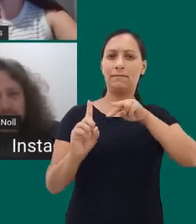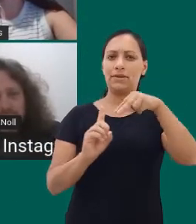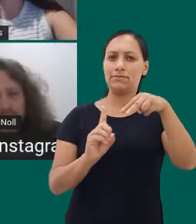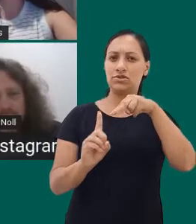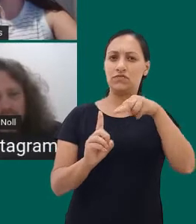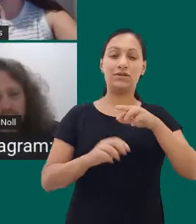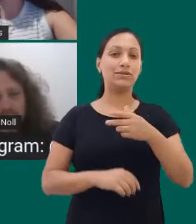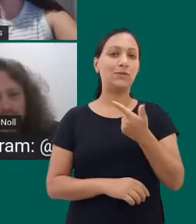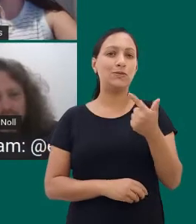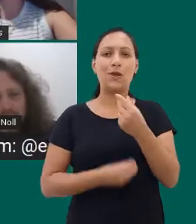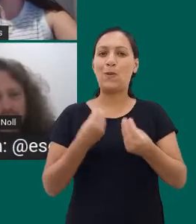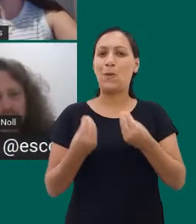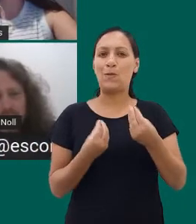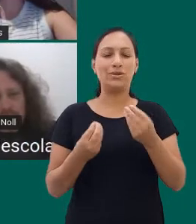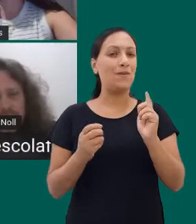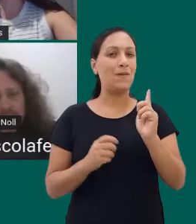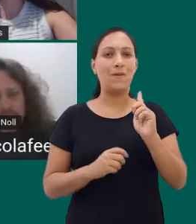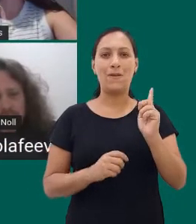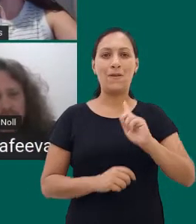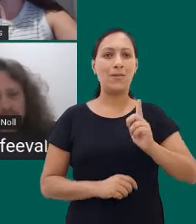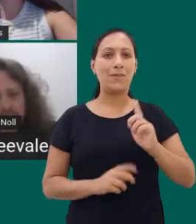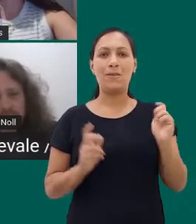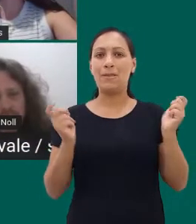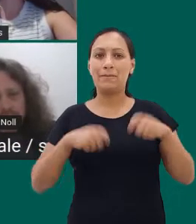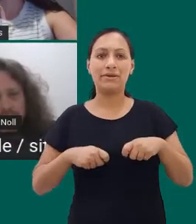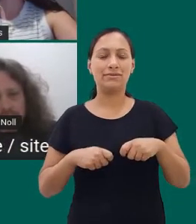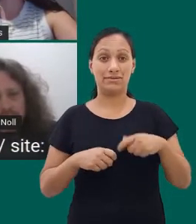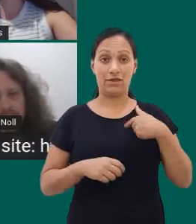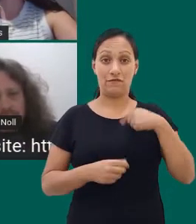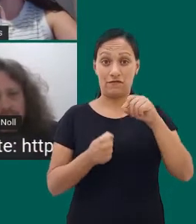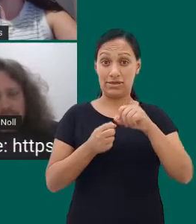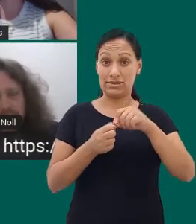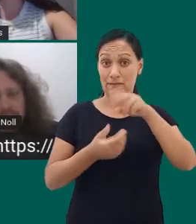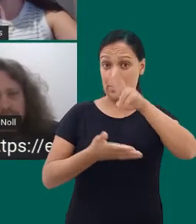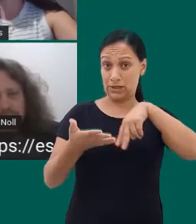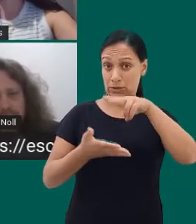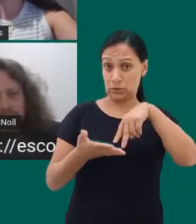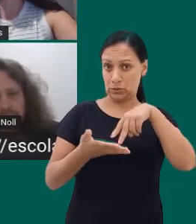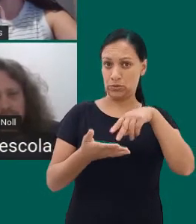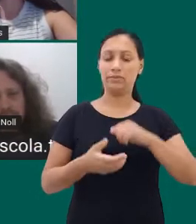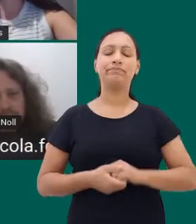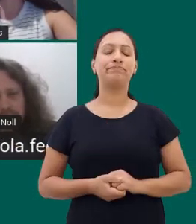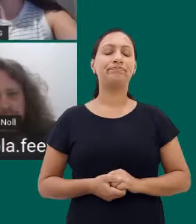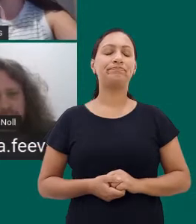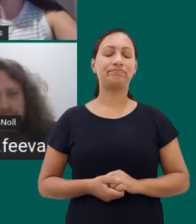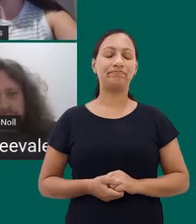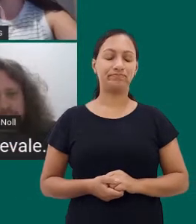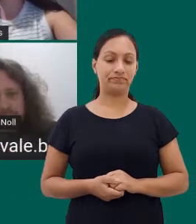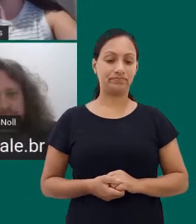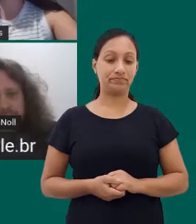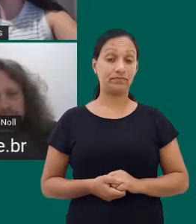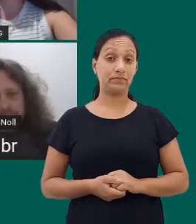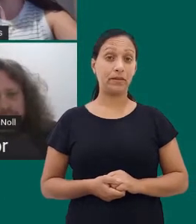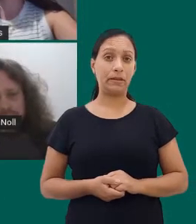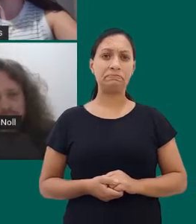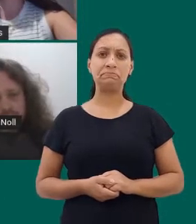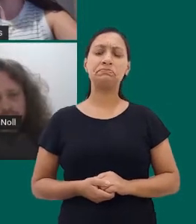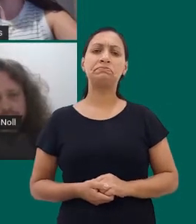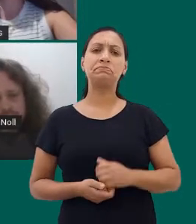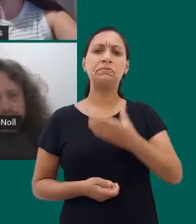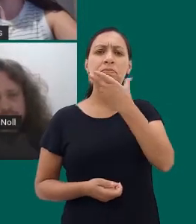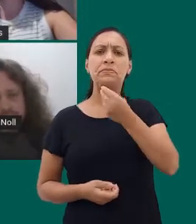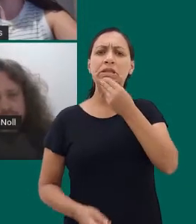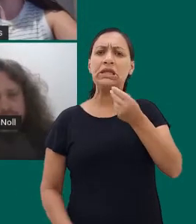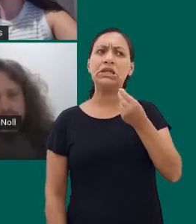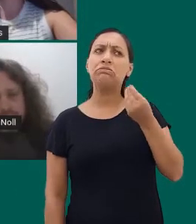é possível, tá? Então, vou fazer uma pequena leitura aqui, tá, pessoal? Era uma vez um menino. Ele